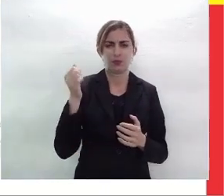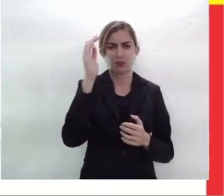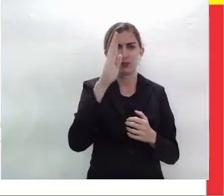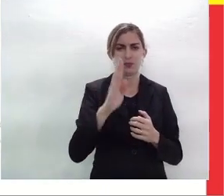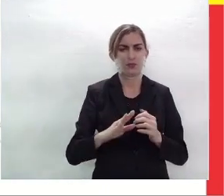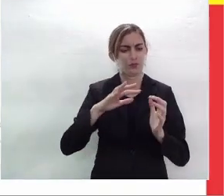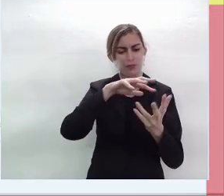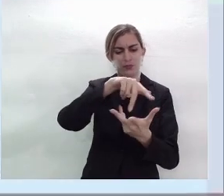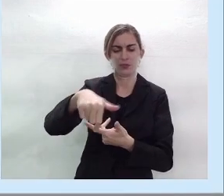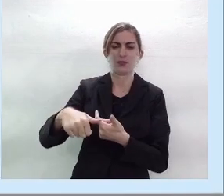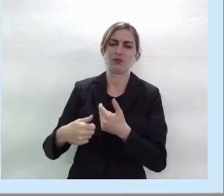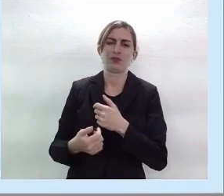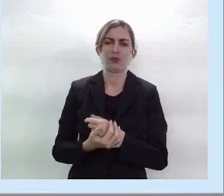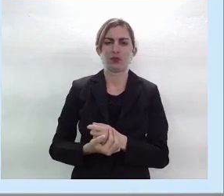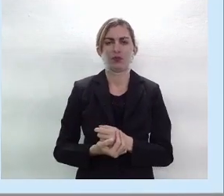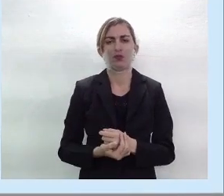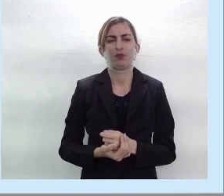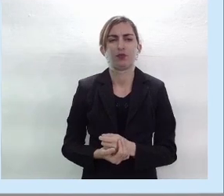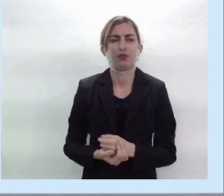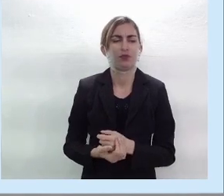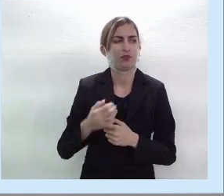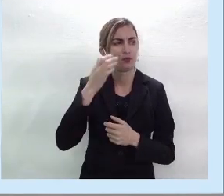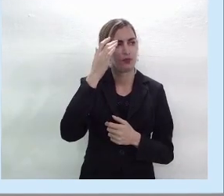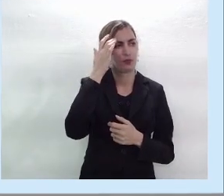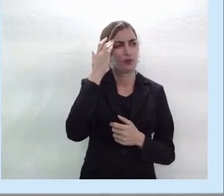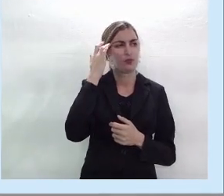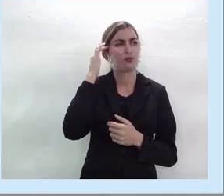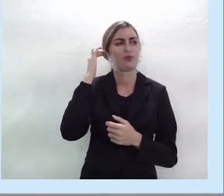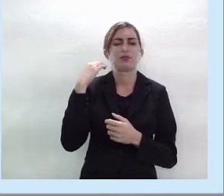jiu-jitsu brasileiro no mundo todo.